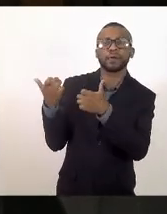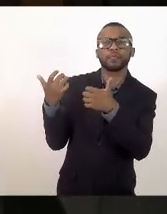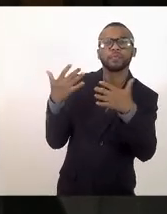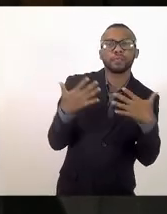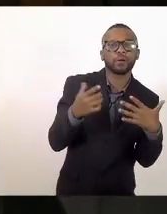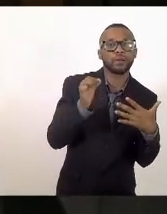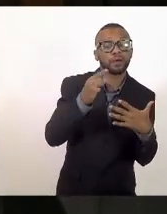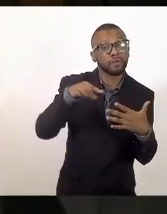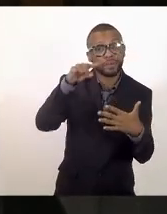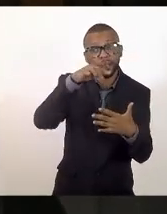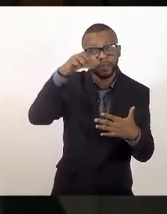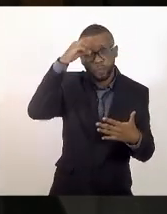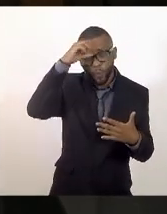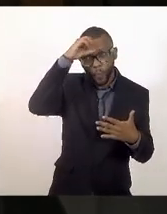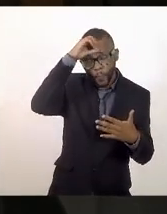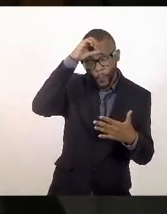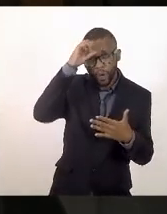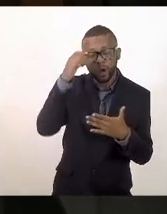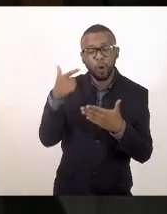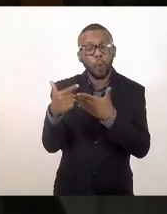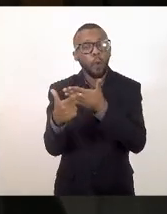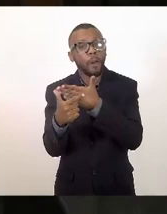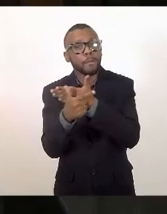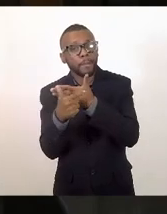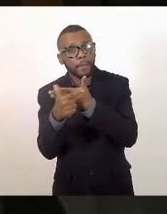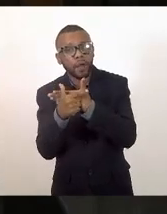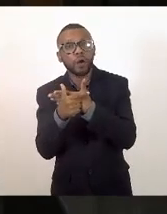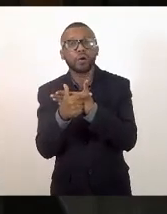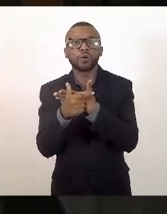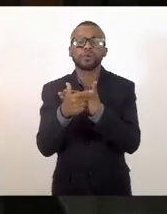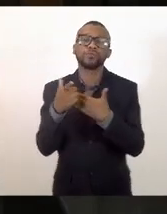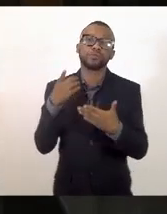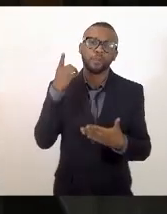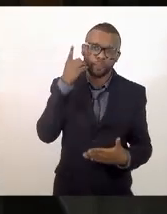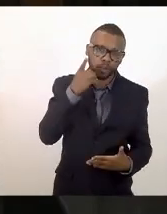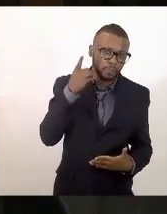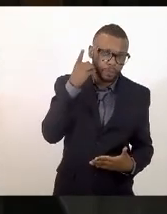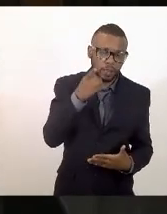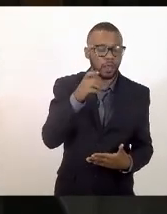incautos, o papel de um parlamentar é propor leis,